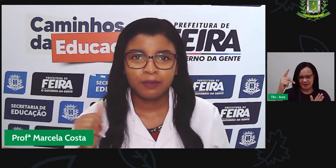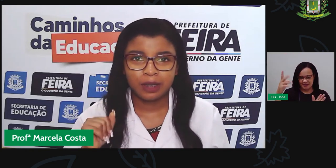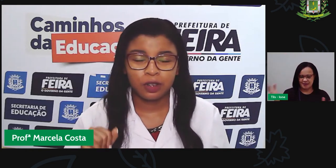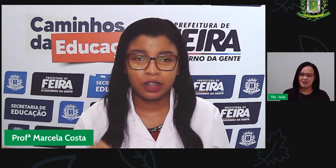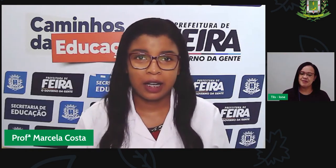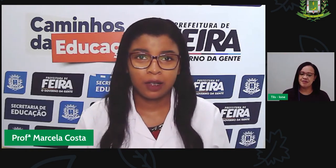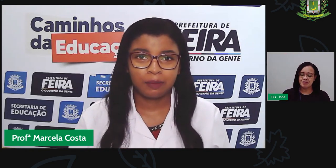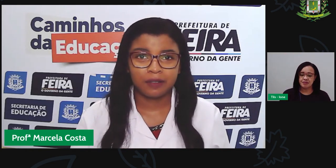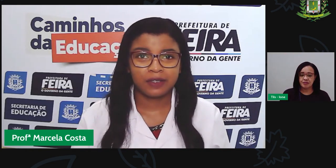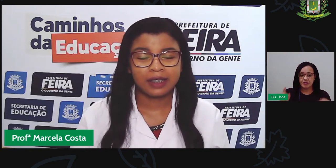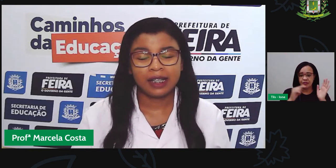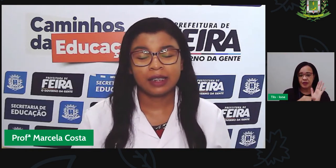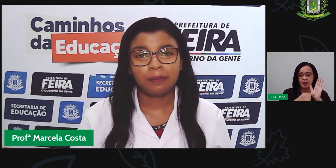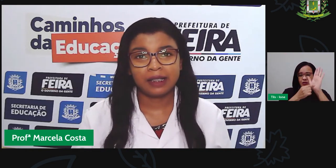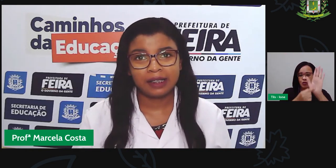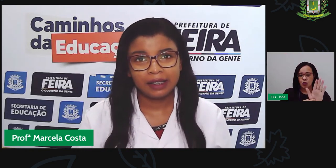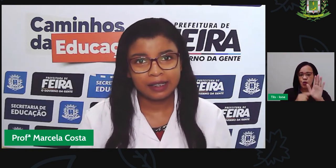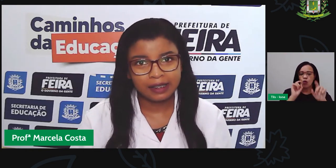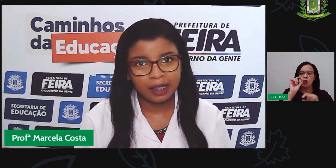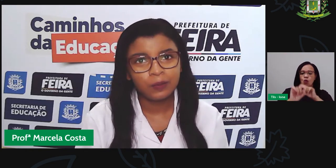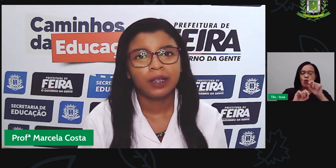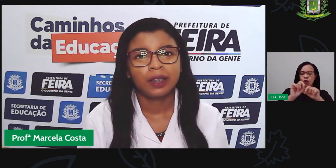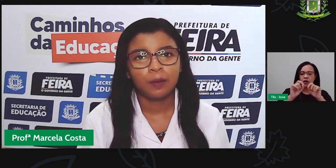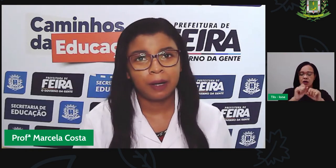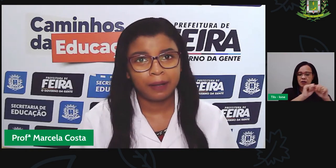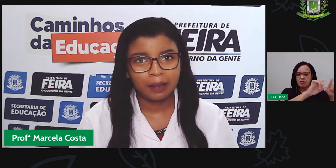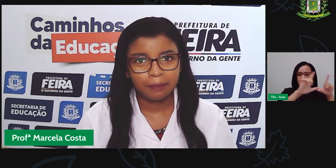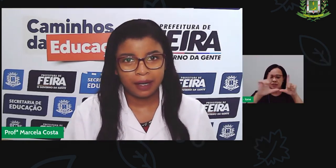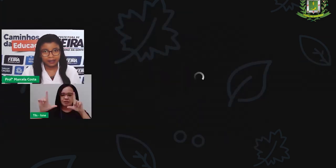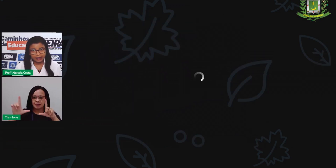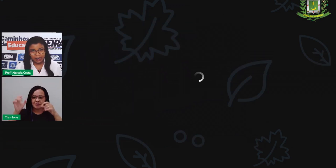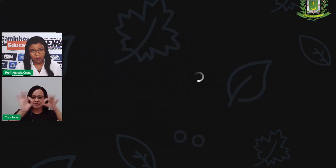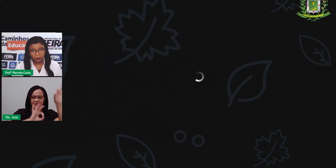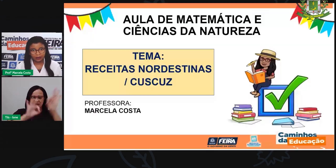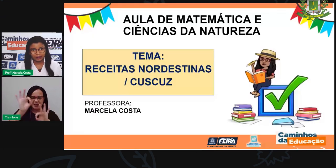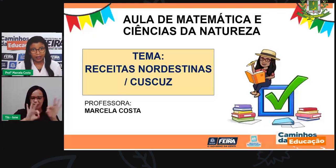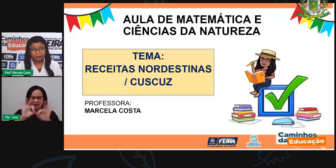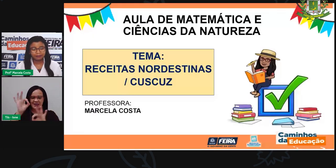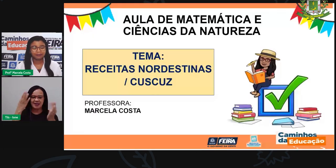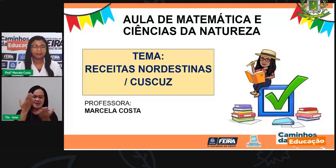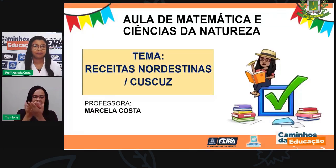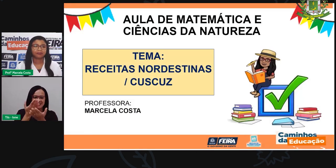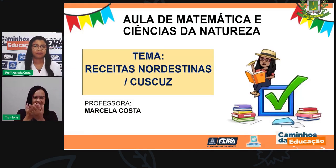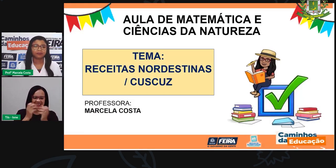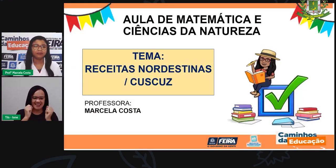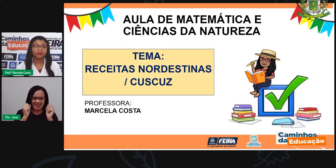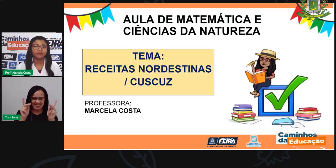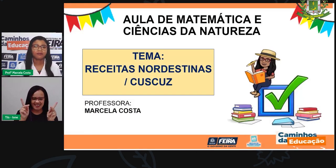Vamos mostrar agora para vocês a apresentação que eu preparei para essa aula, tá?